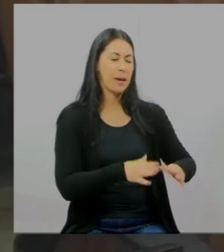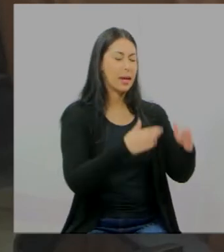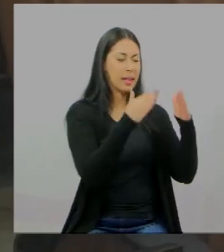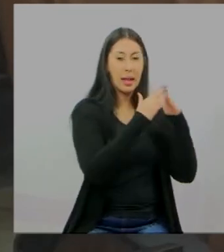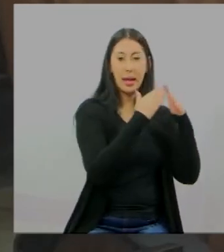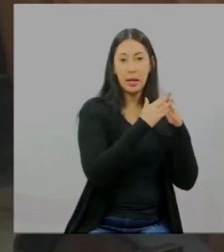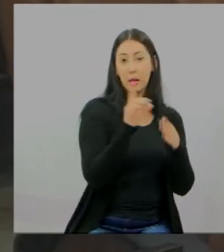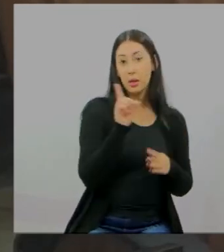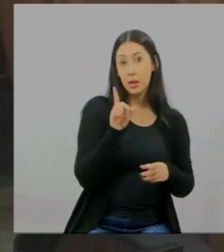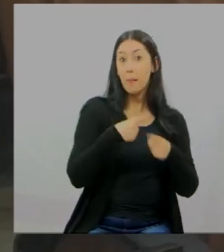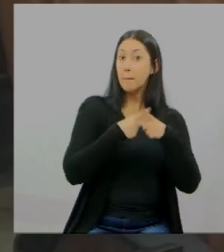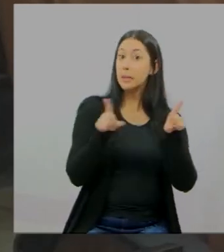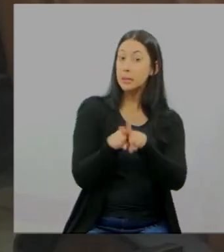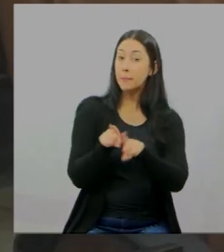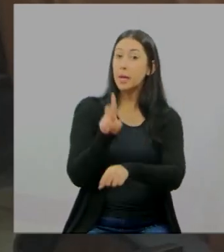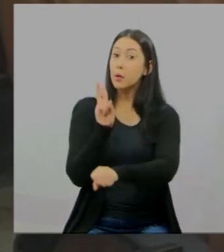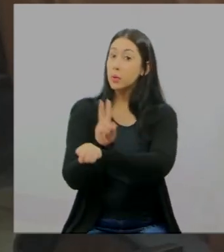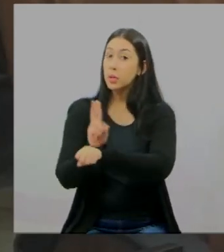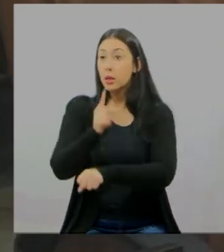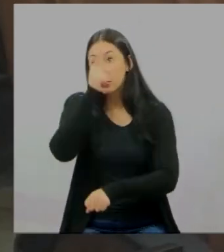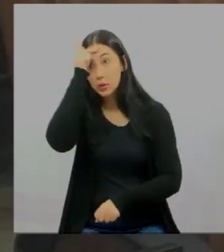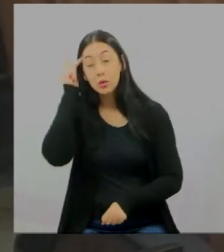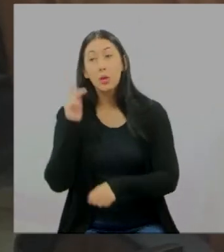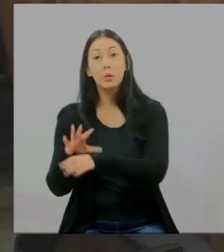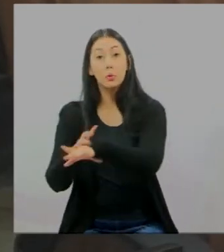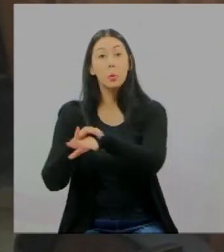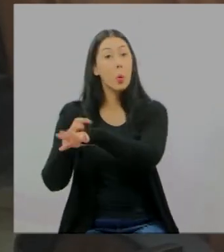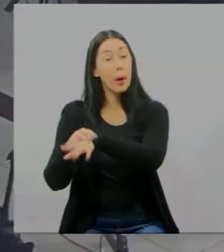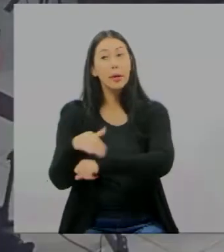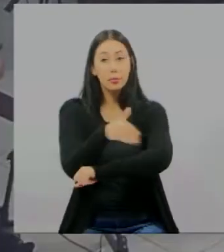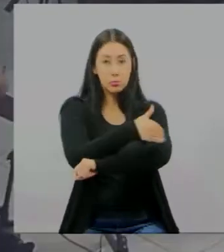e vulneráveis com sintomas do Covid-19.